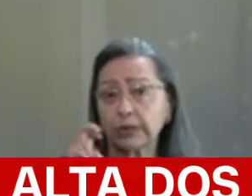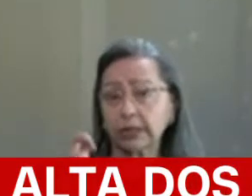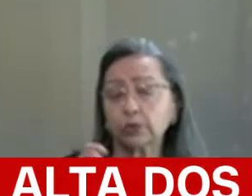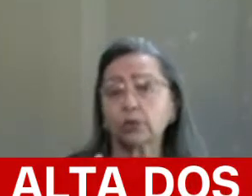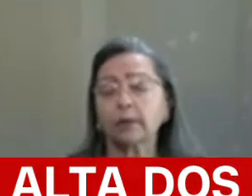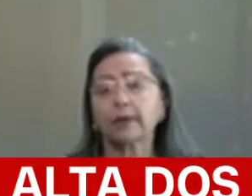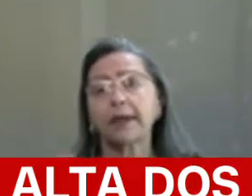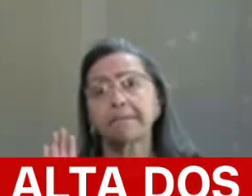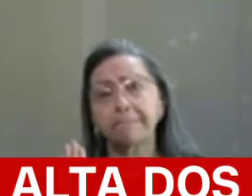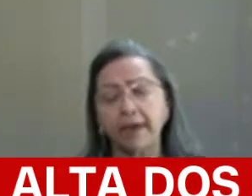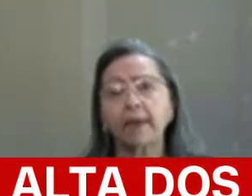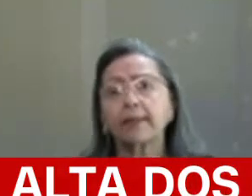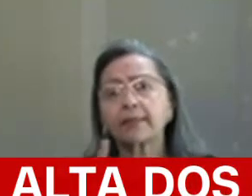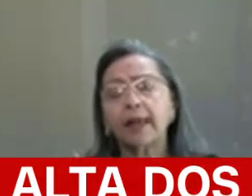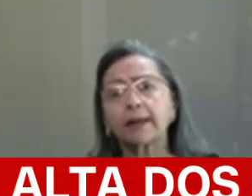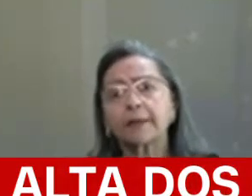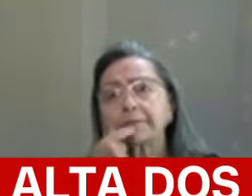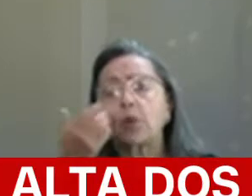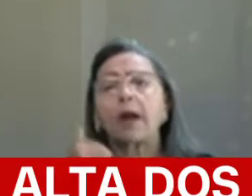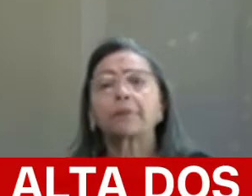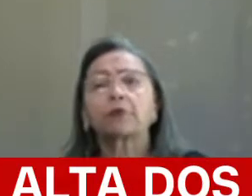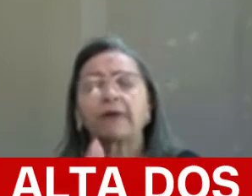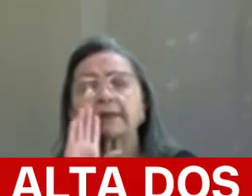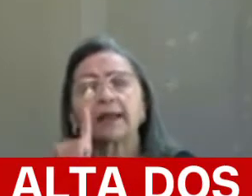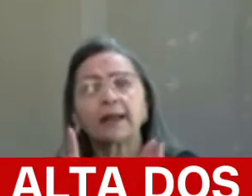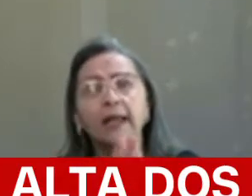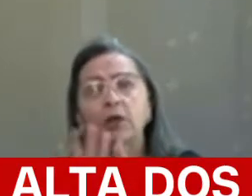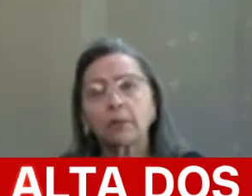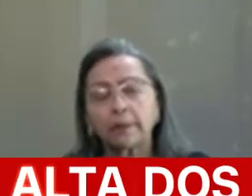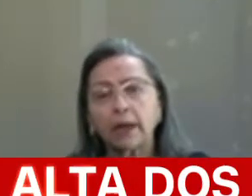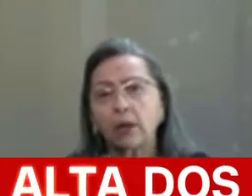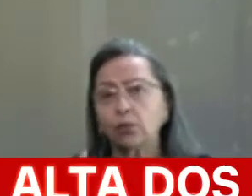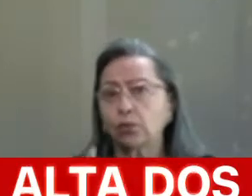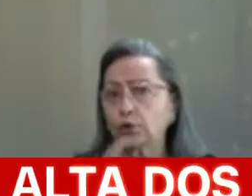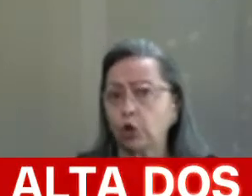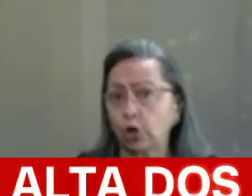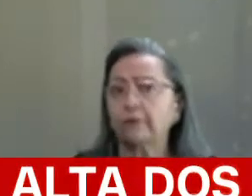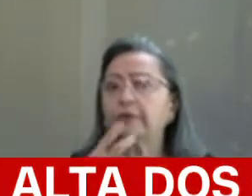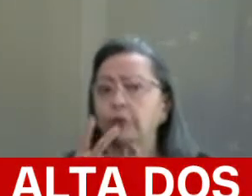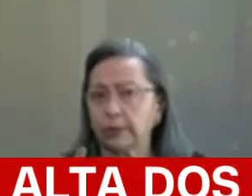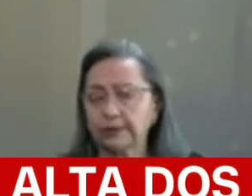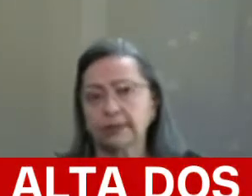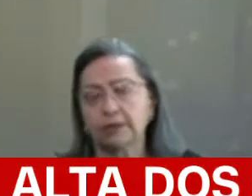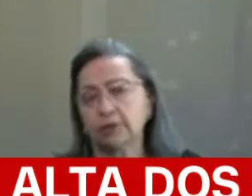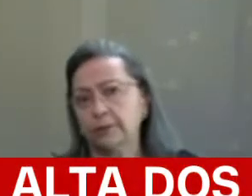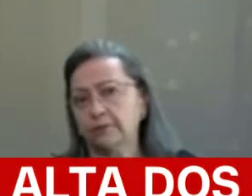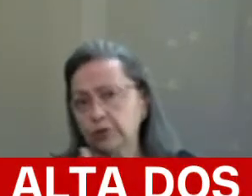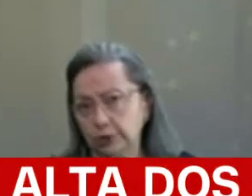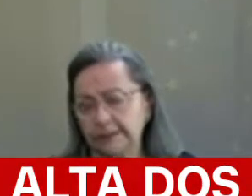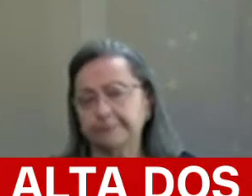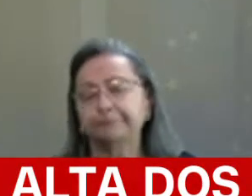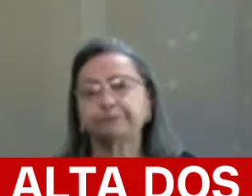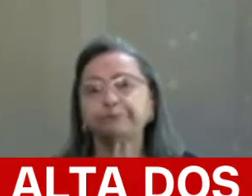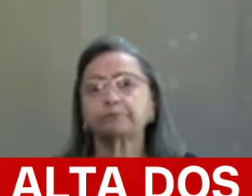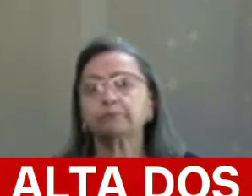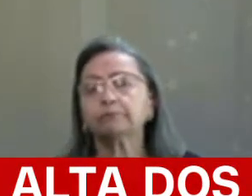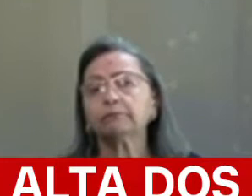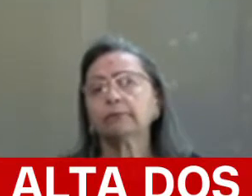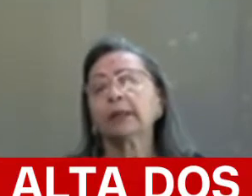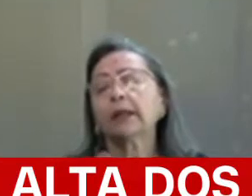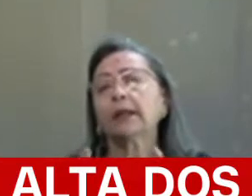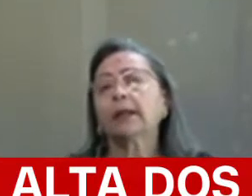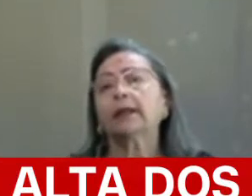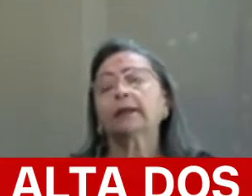da recém-aprovada Lei Complementar 192 de 2022. Na segunda parte